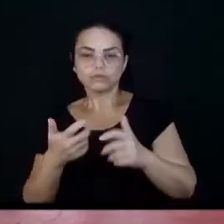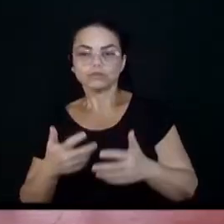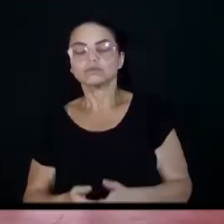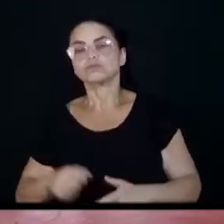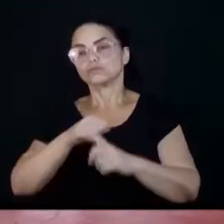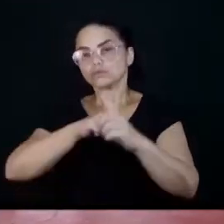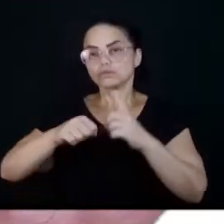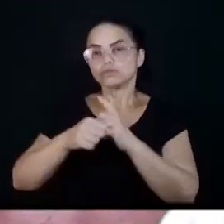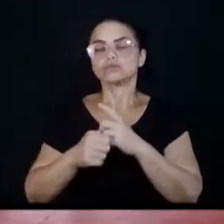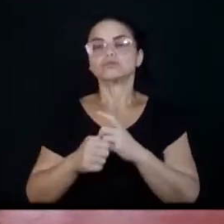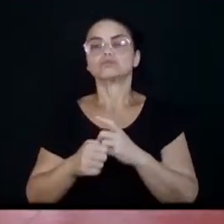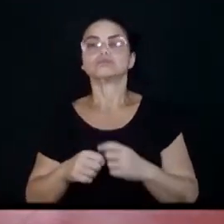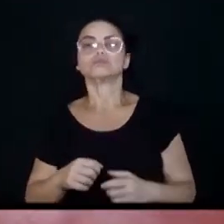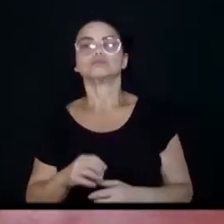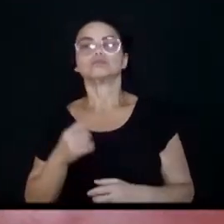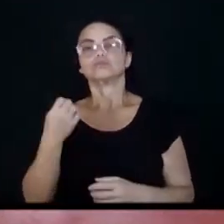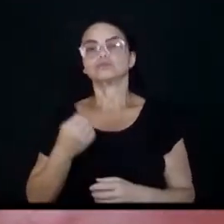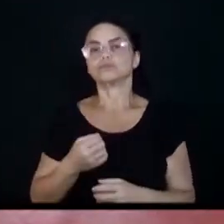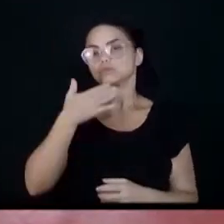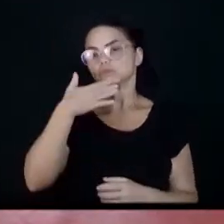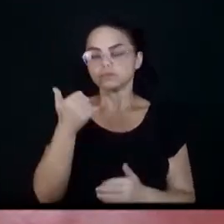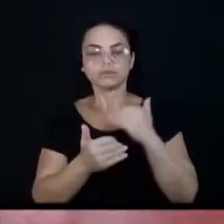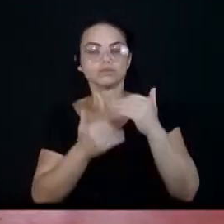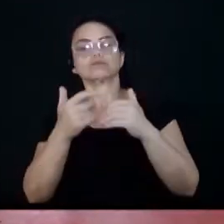cognitivas e fazendo um desenvolvimento